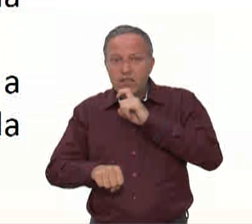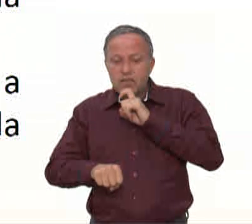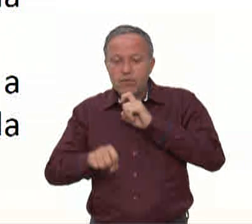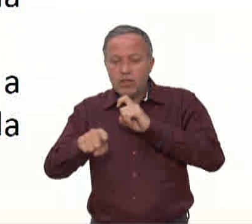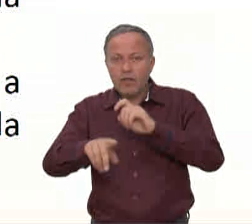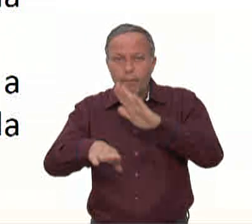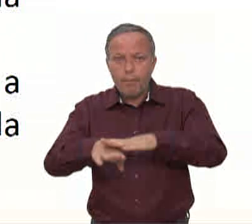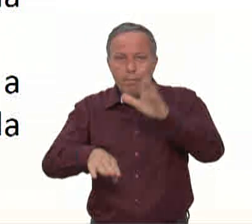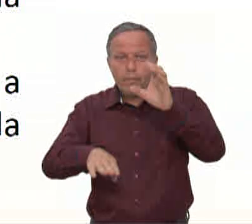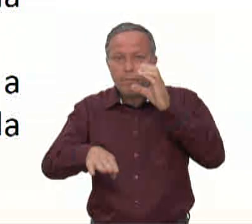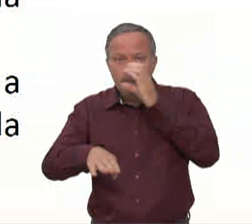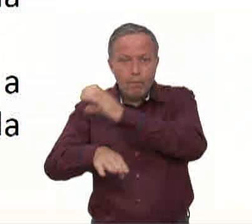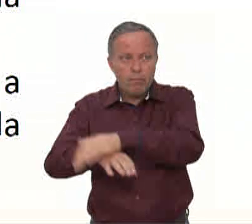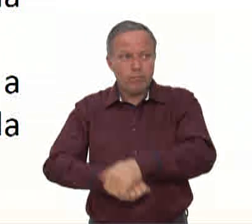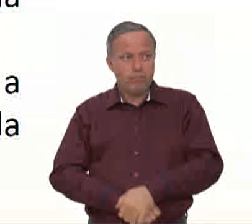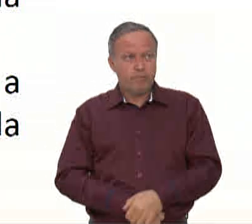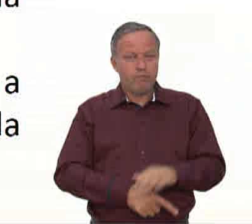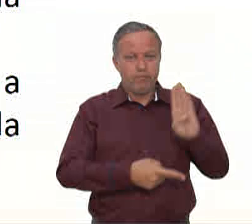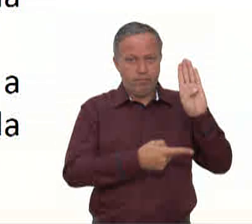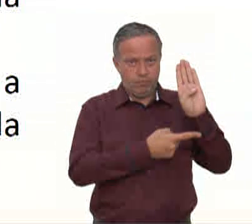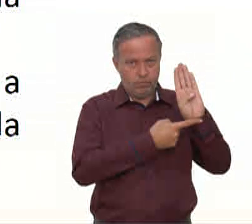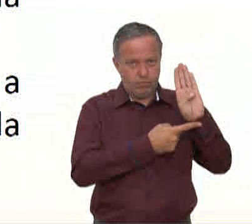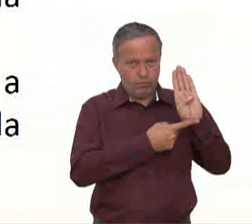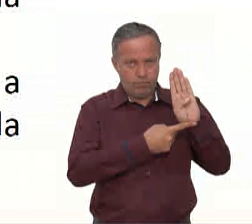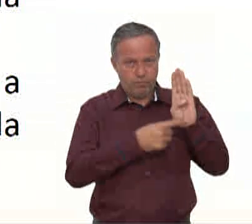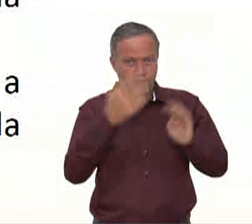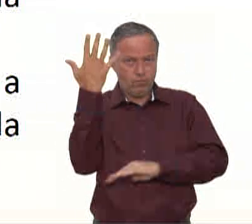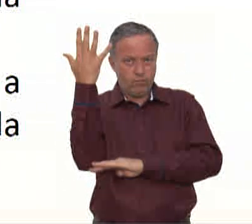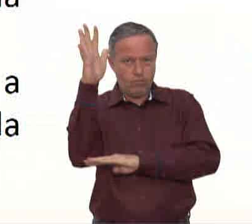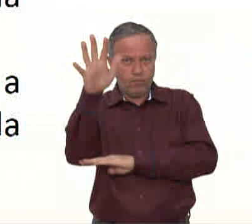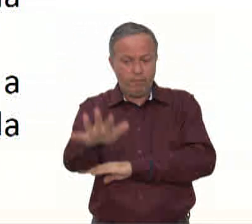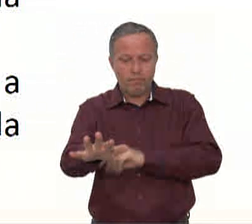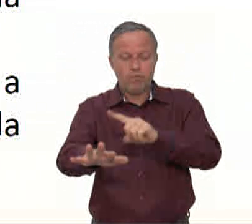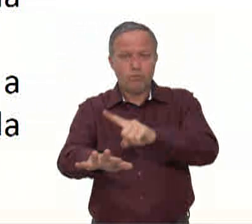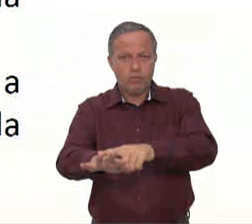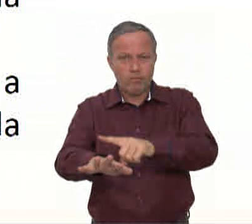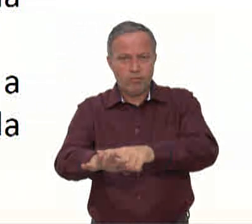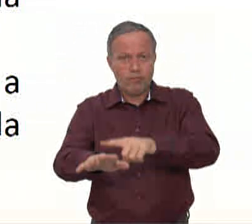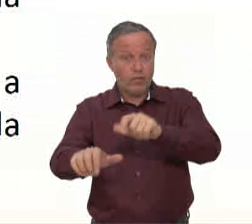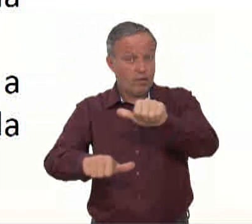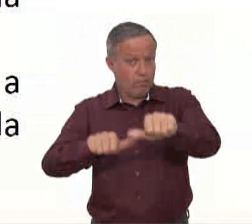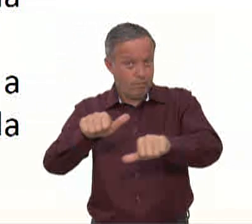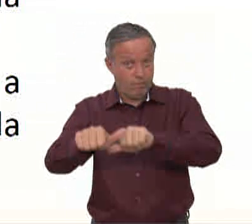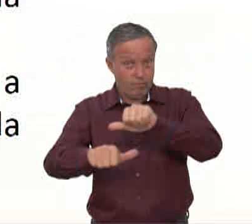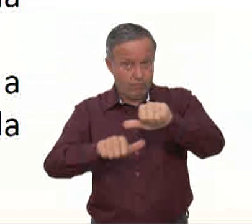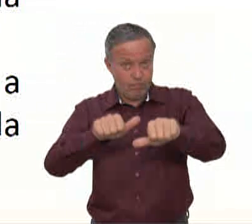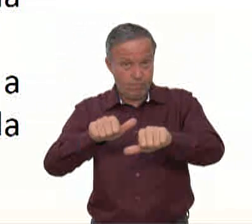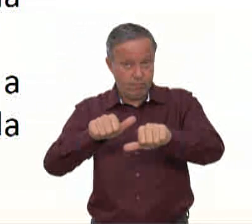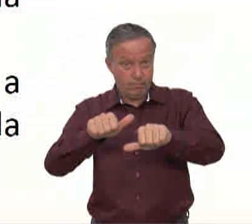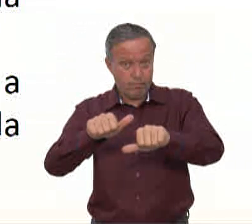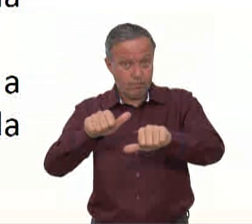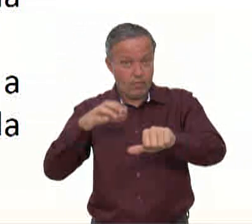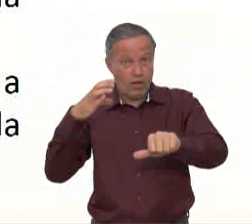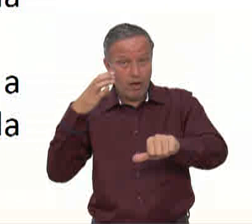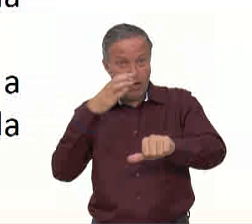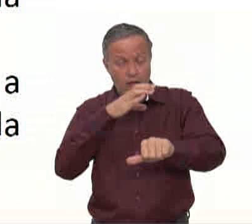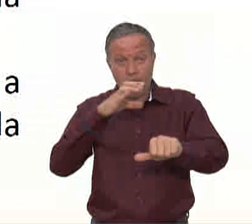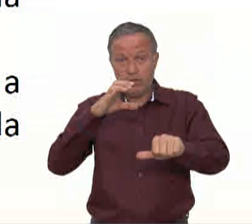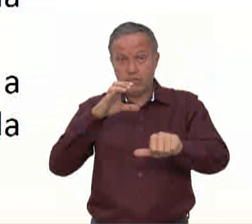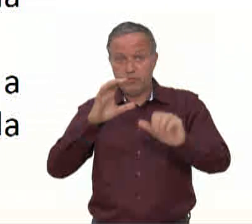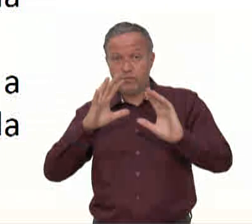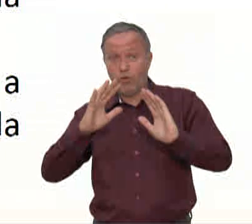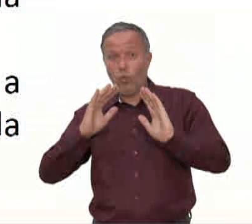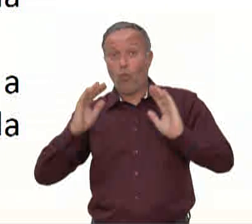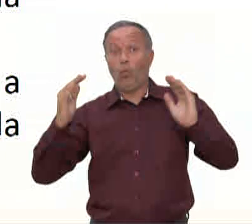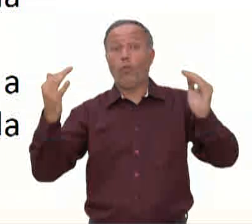madeira? Letra B, porque a madeira está sujeita a uma variação de temperatura ambiente menor